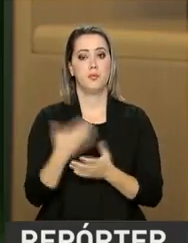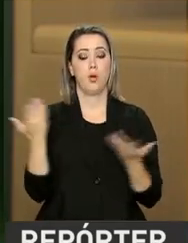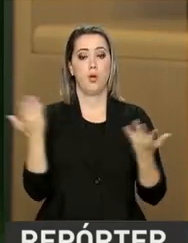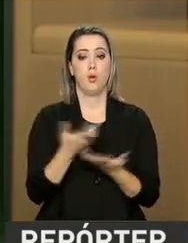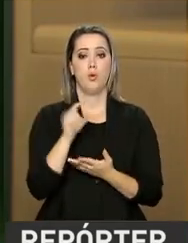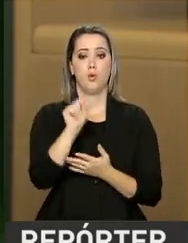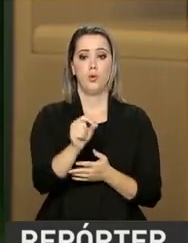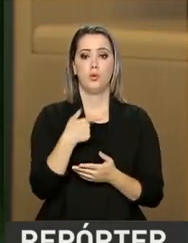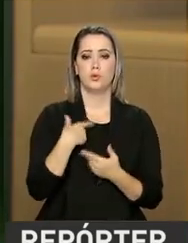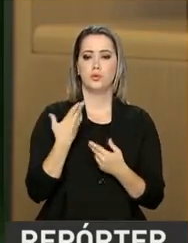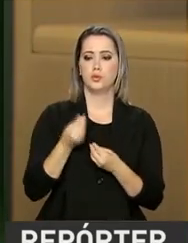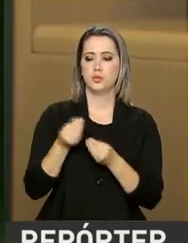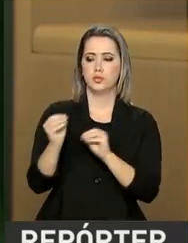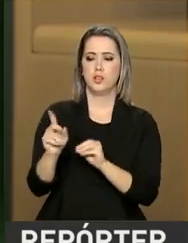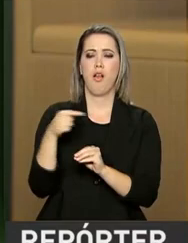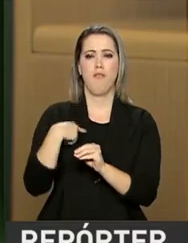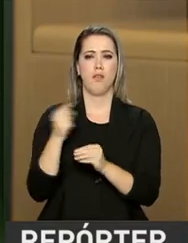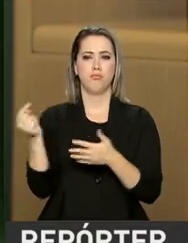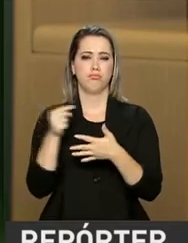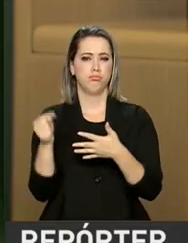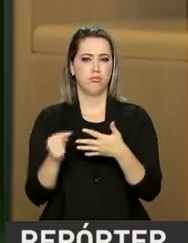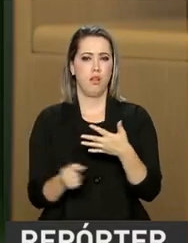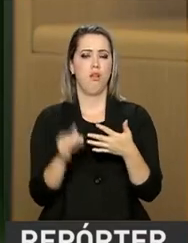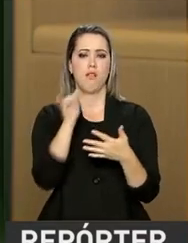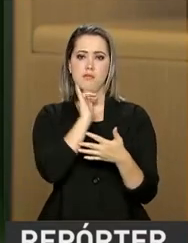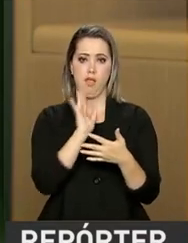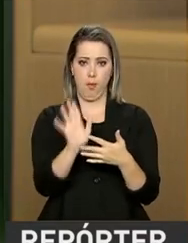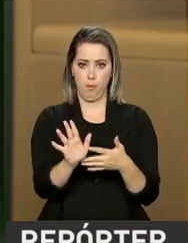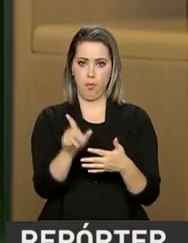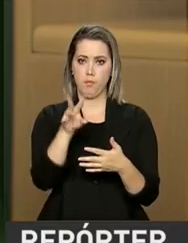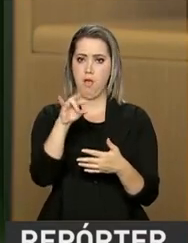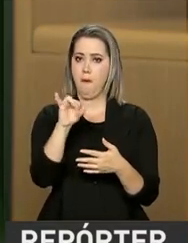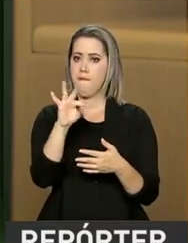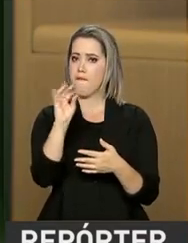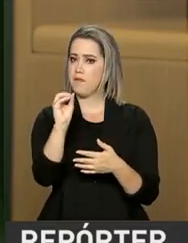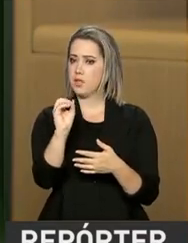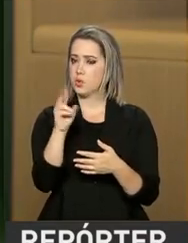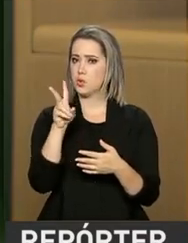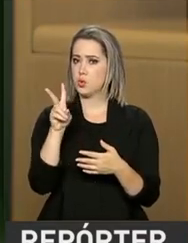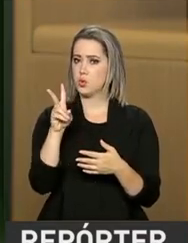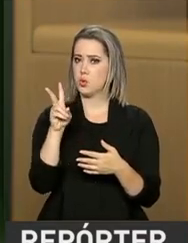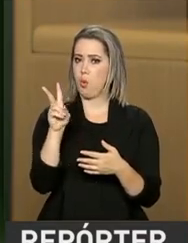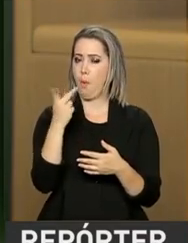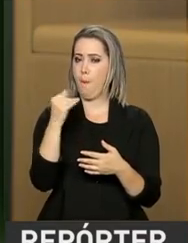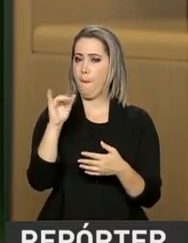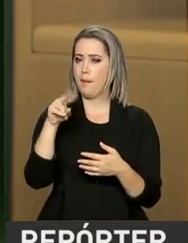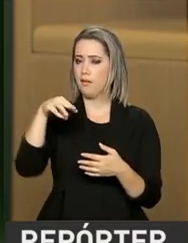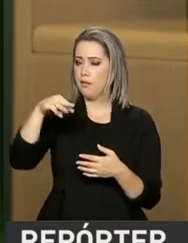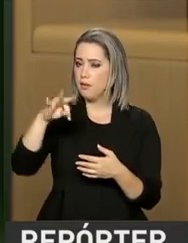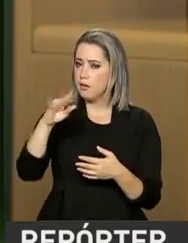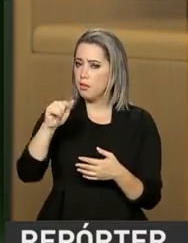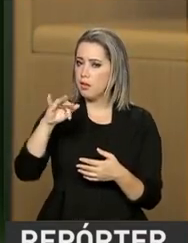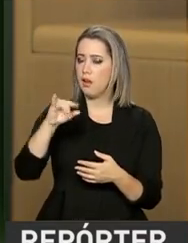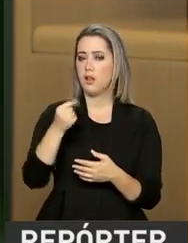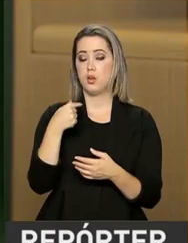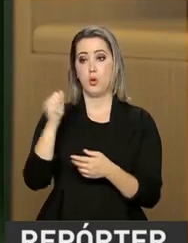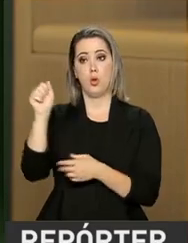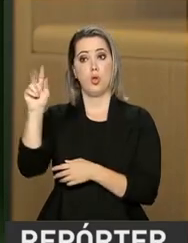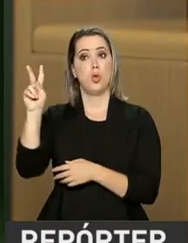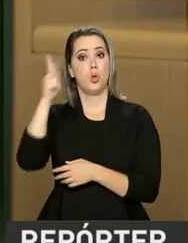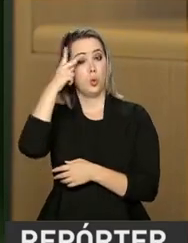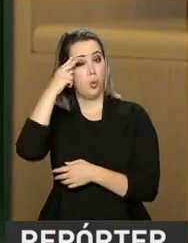soluções de alguns casos pontuais como por exemplo a migração haitiana recentemente no Brasil agora